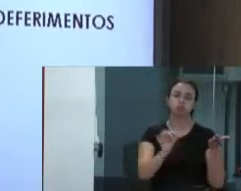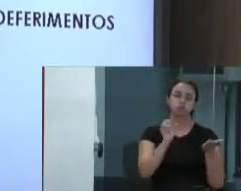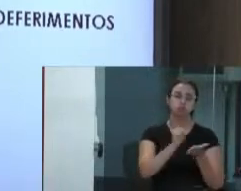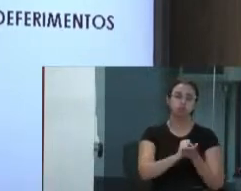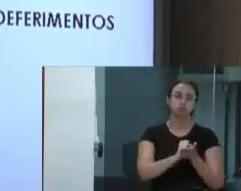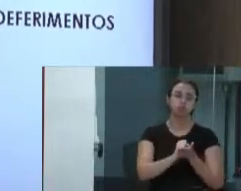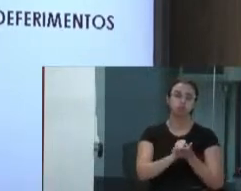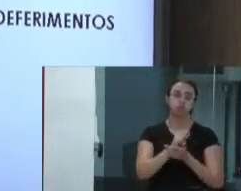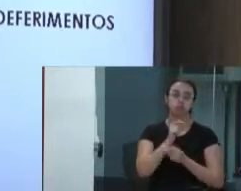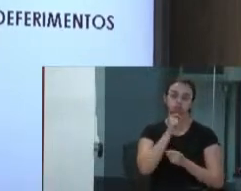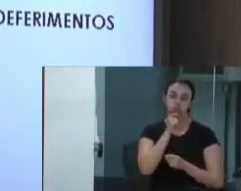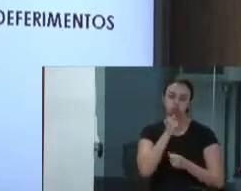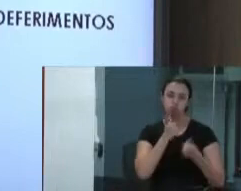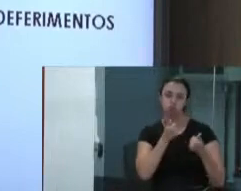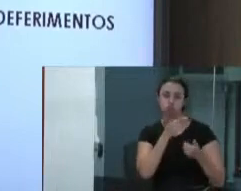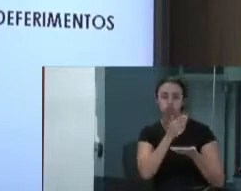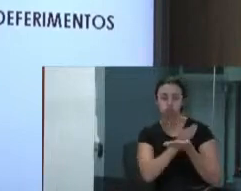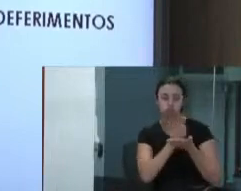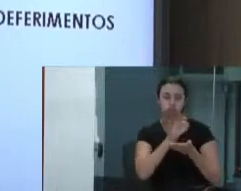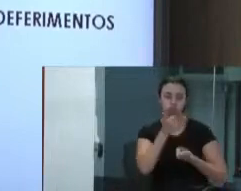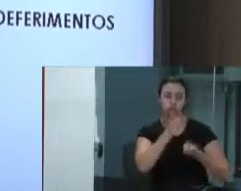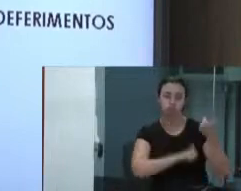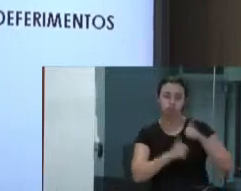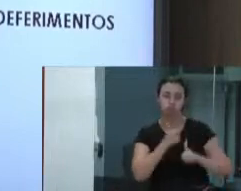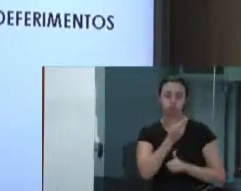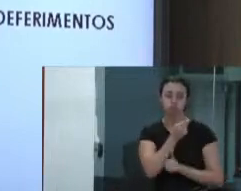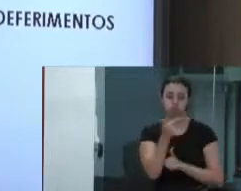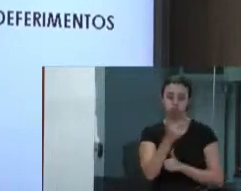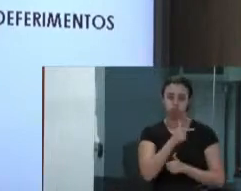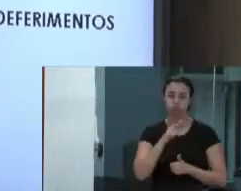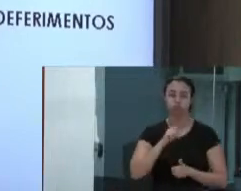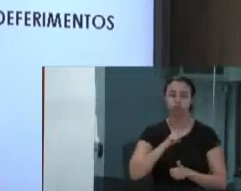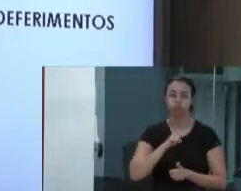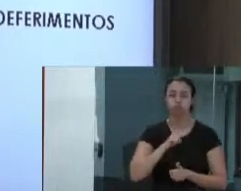ainda. Em 2022, tivemos